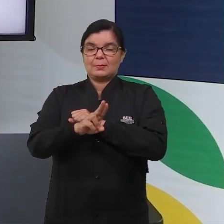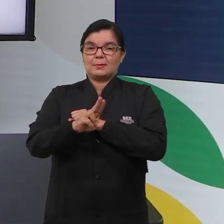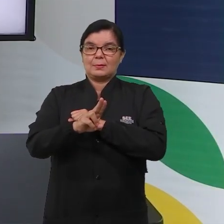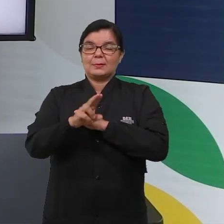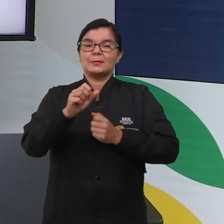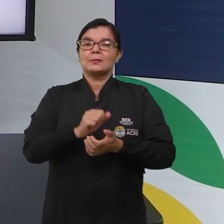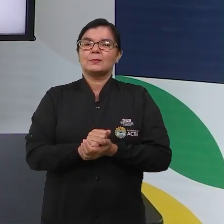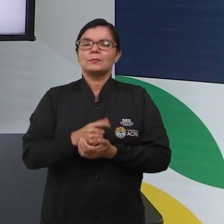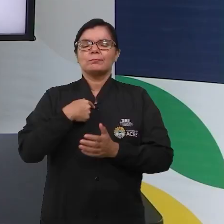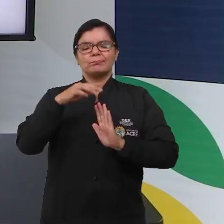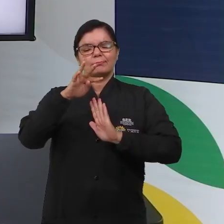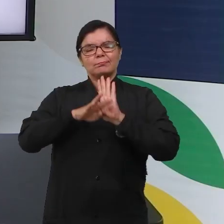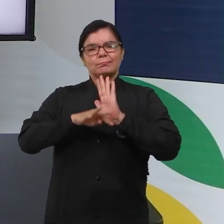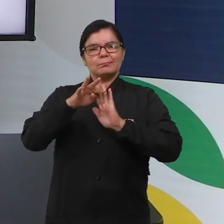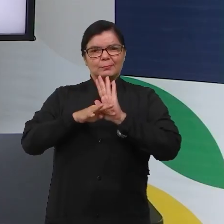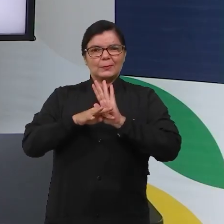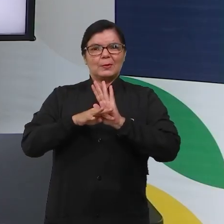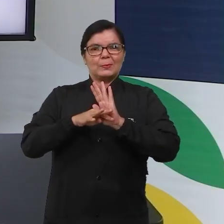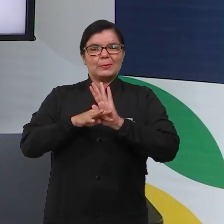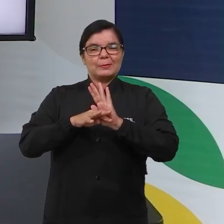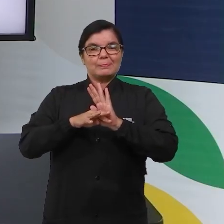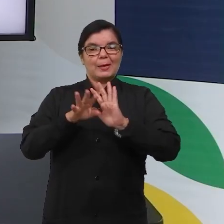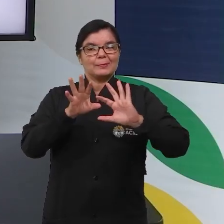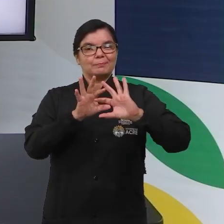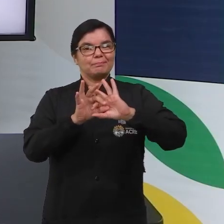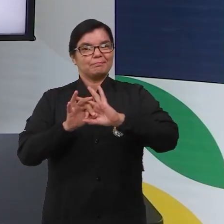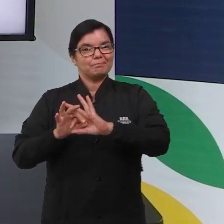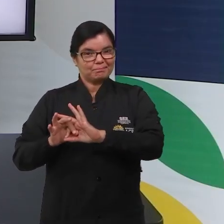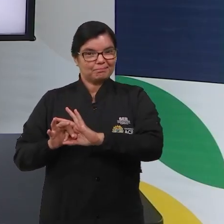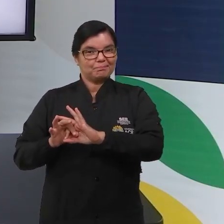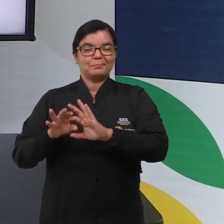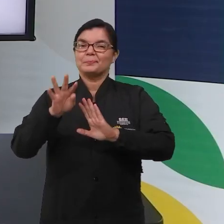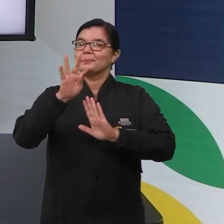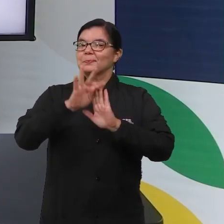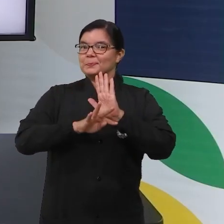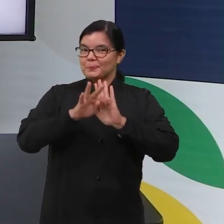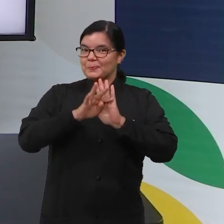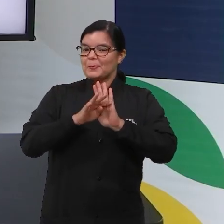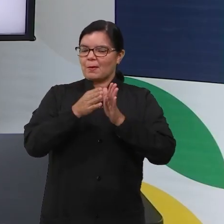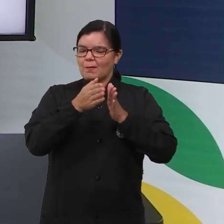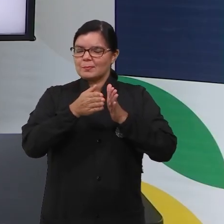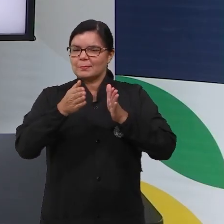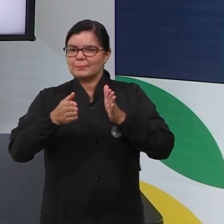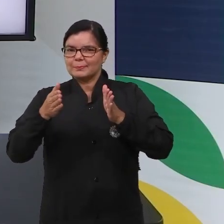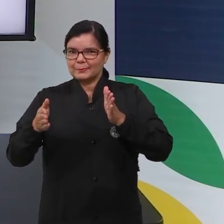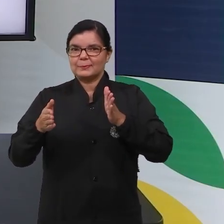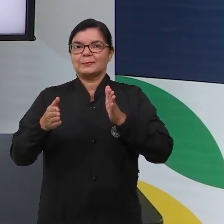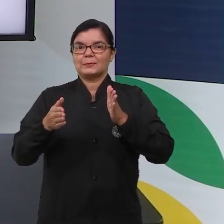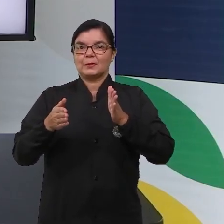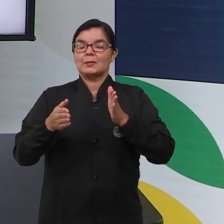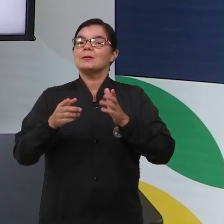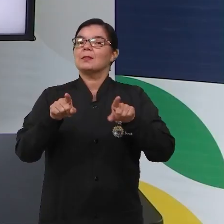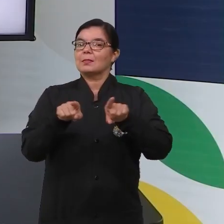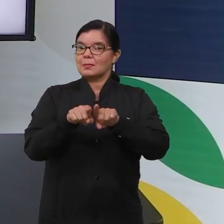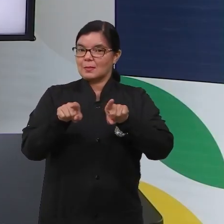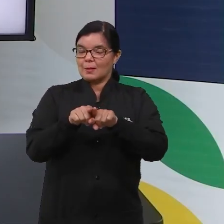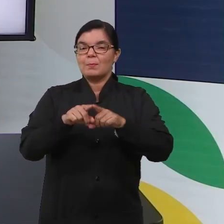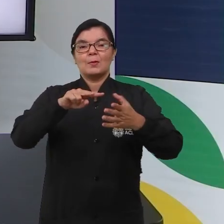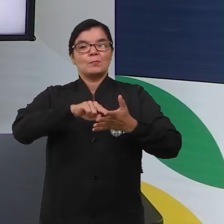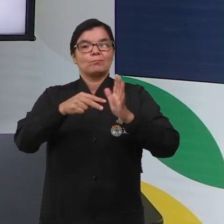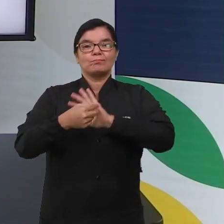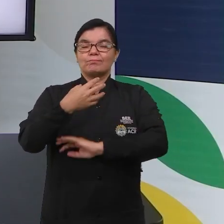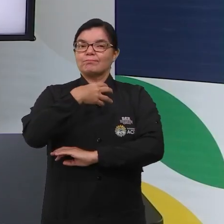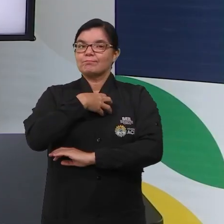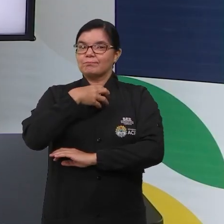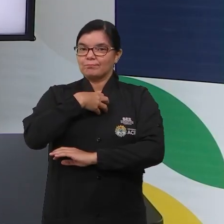ali no meu texto para dar essa coesão textual, para dar uma sequência lógica semântica, um texto que